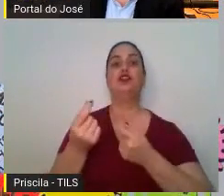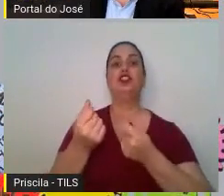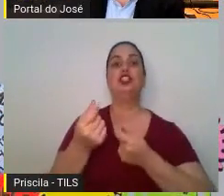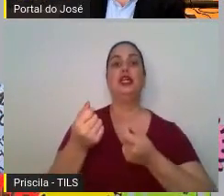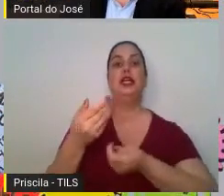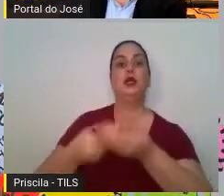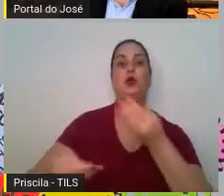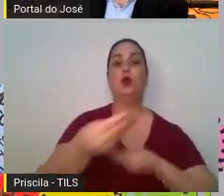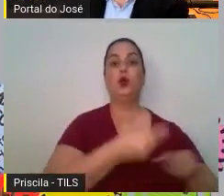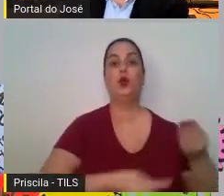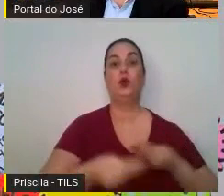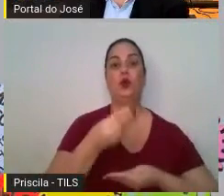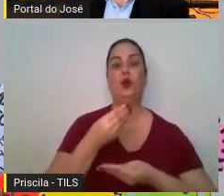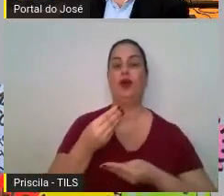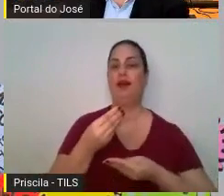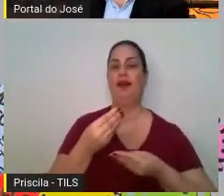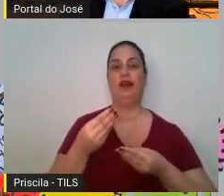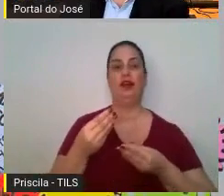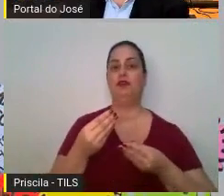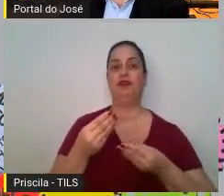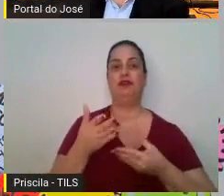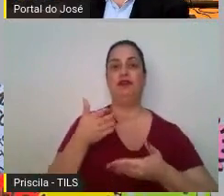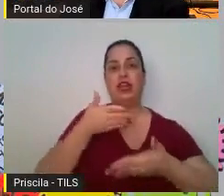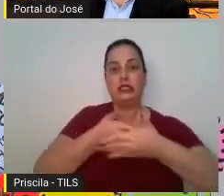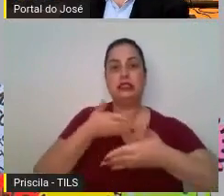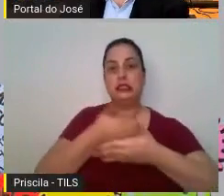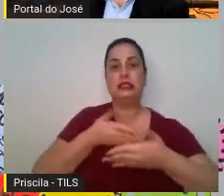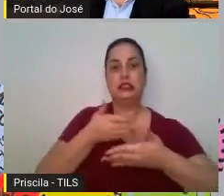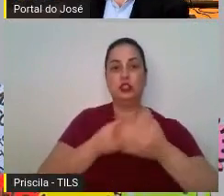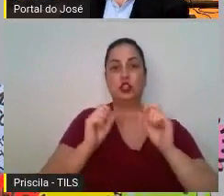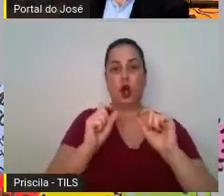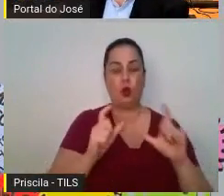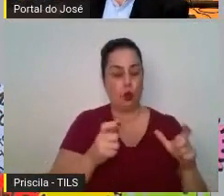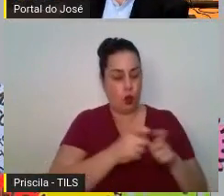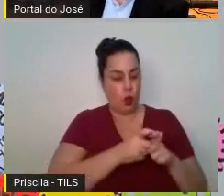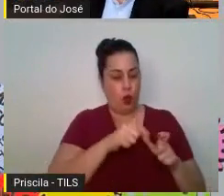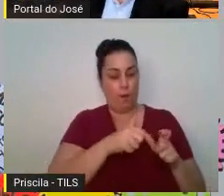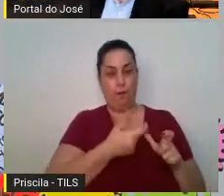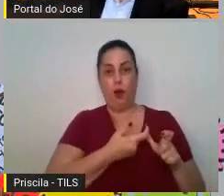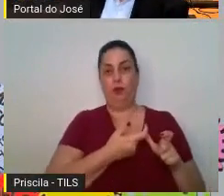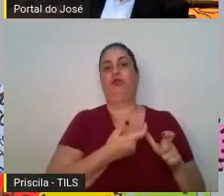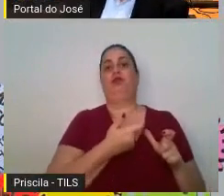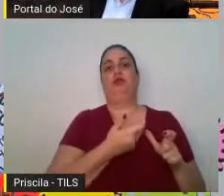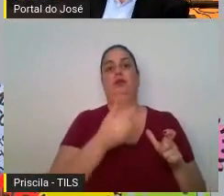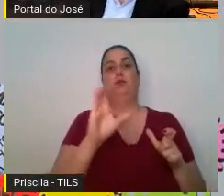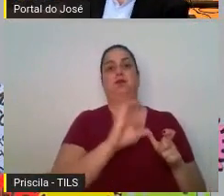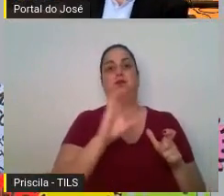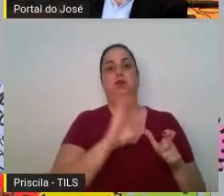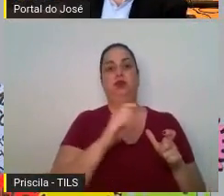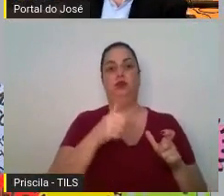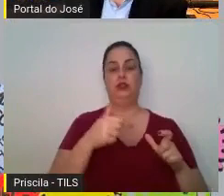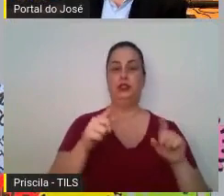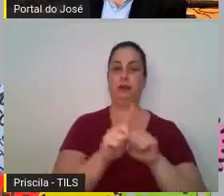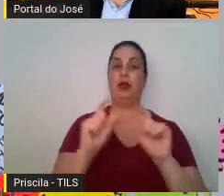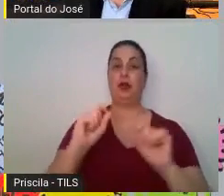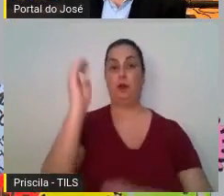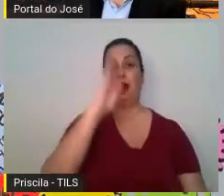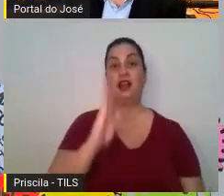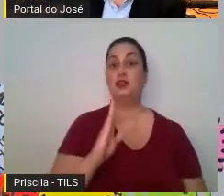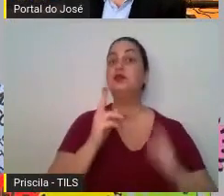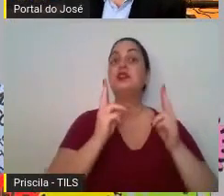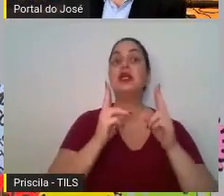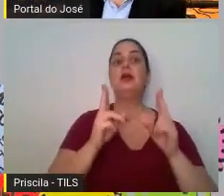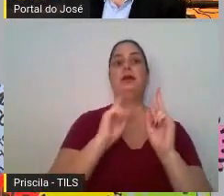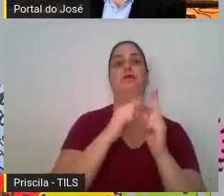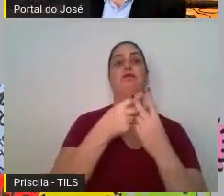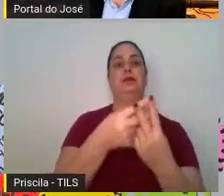tudo travado. O país, além disso, fica na mão do mercado. Quando o mercado quer criar